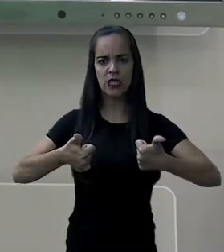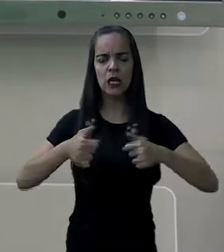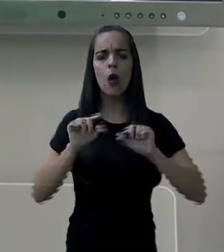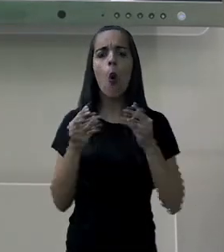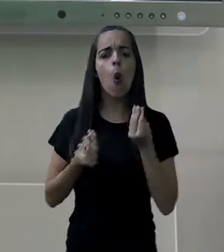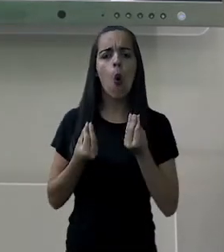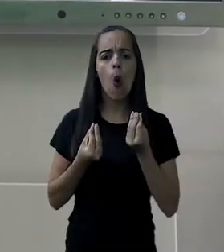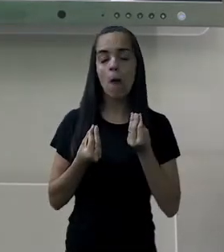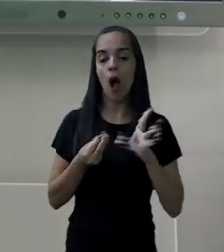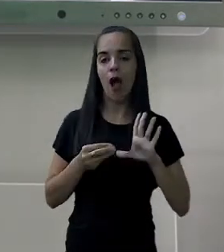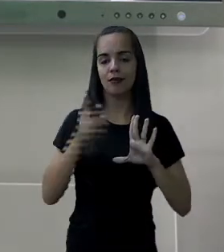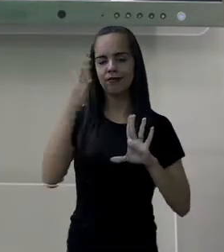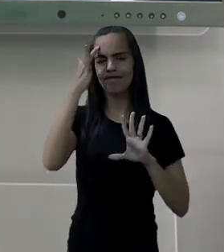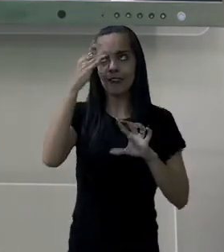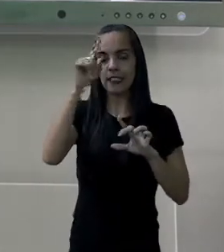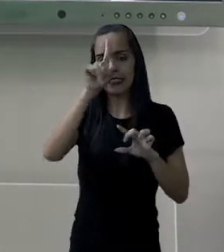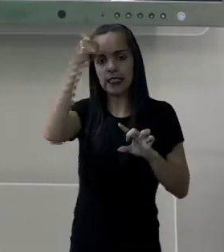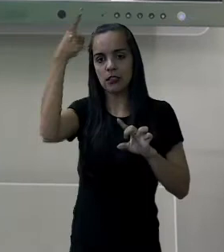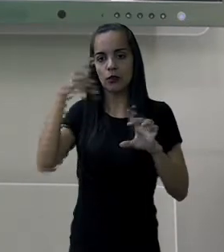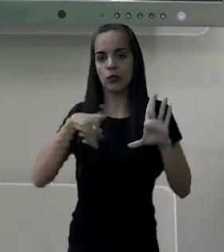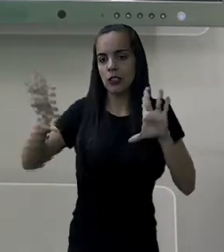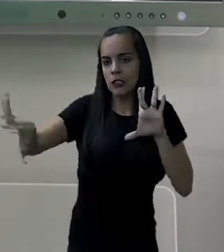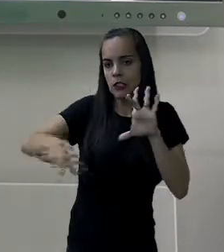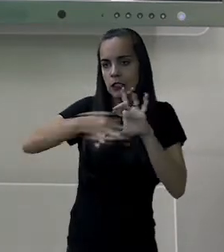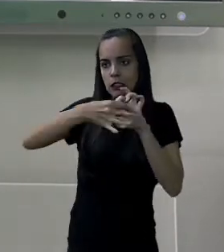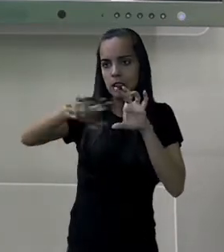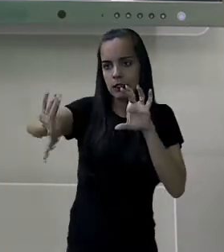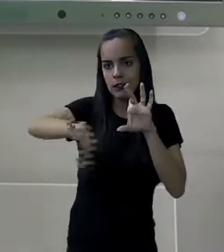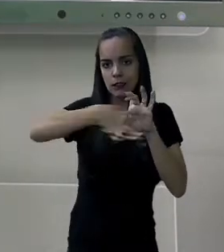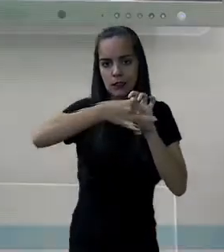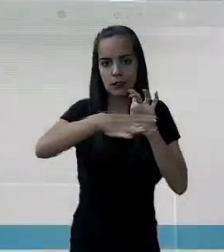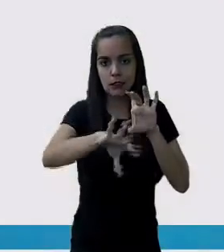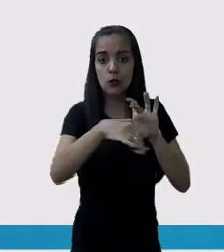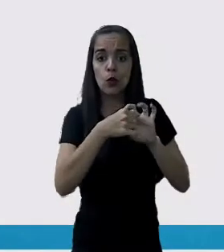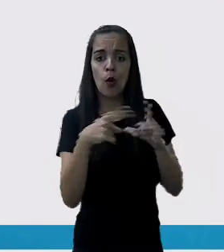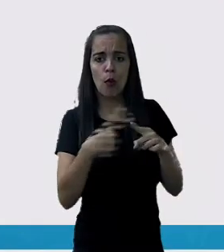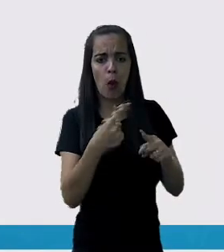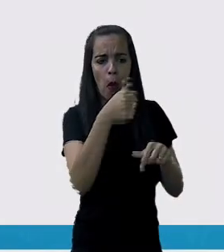unir. Certo? E esse foi um fator